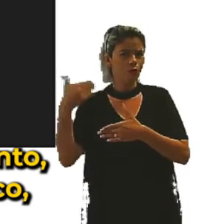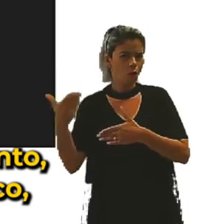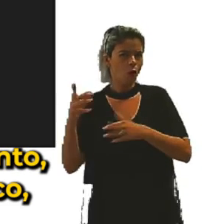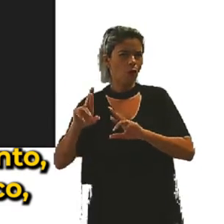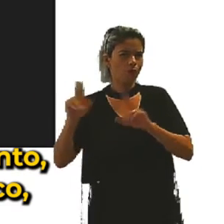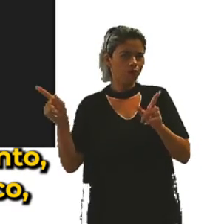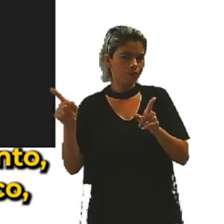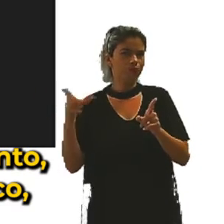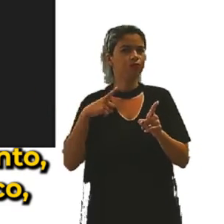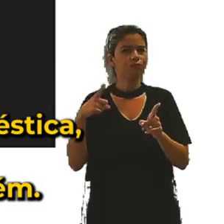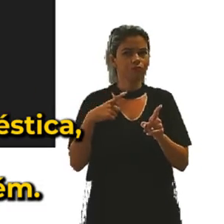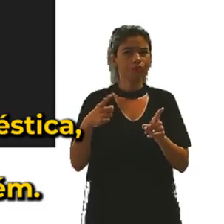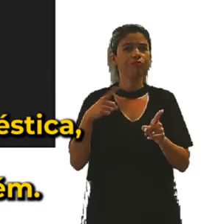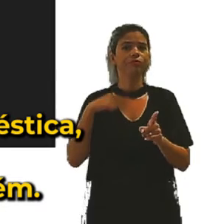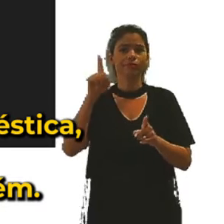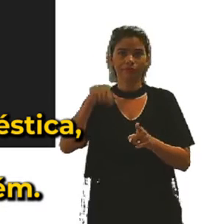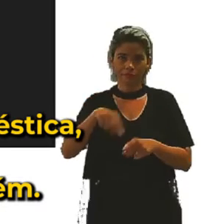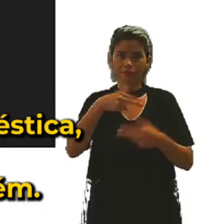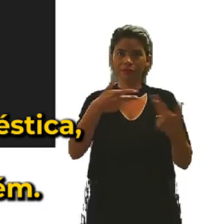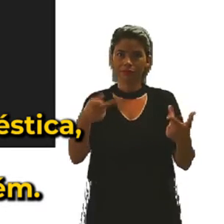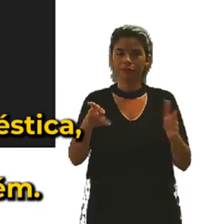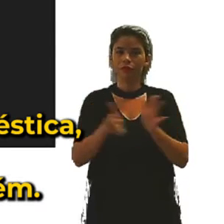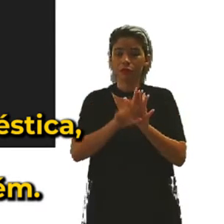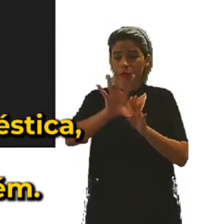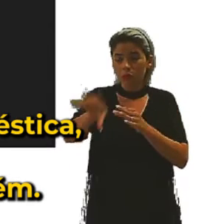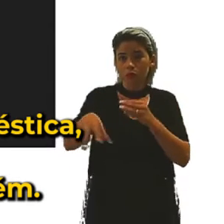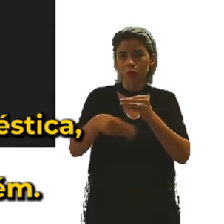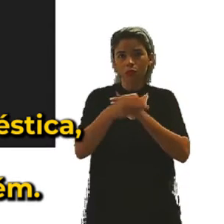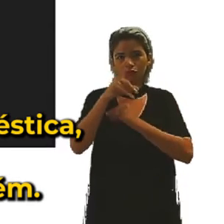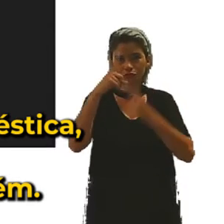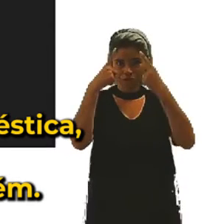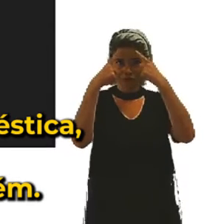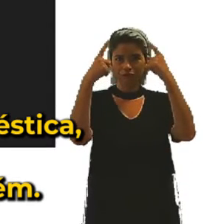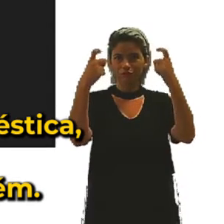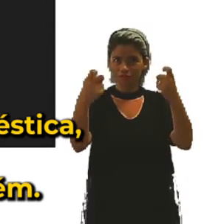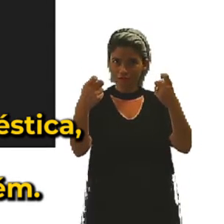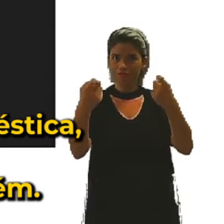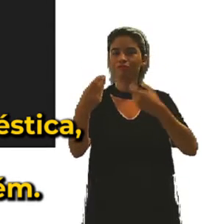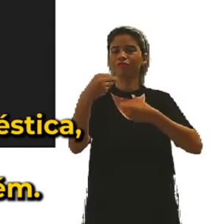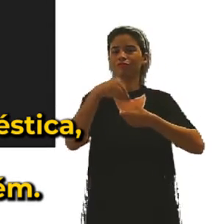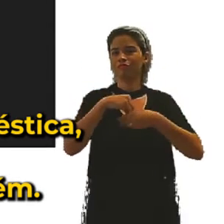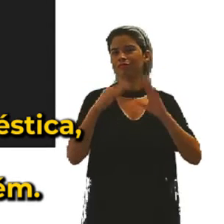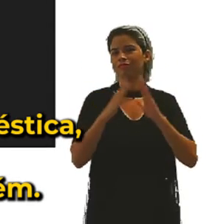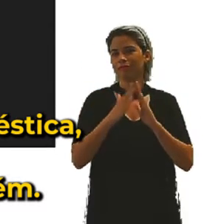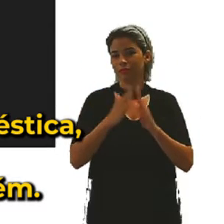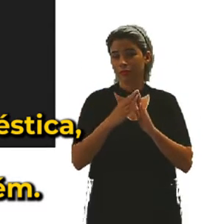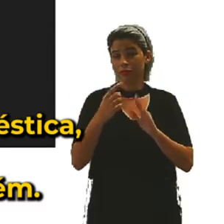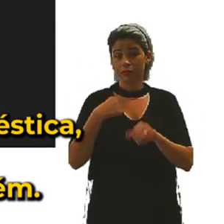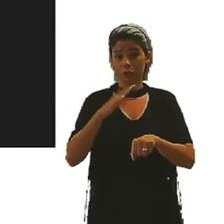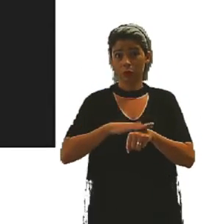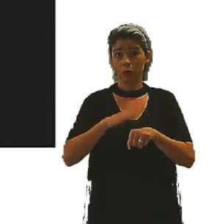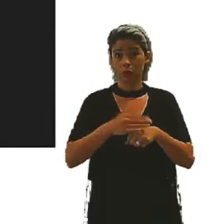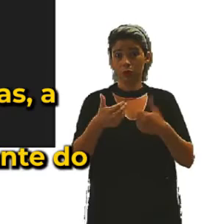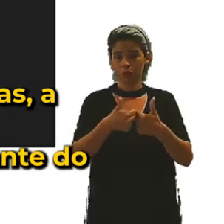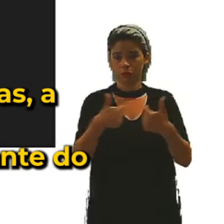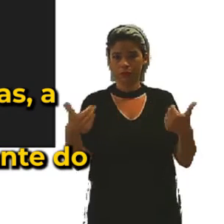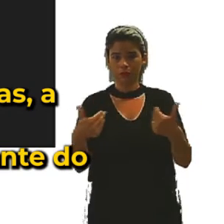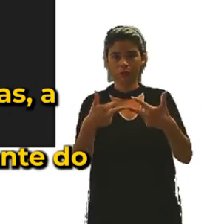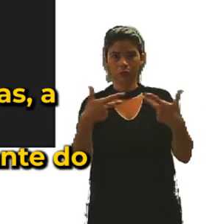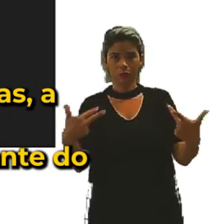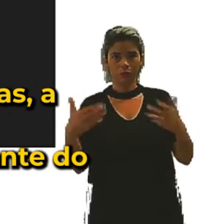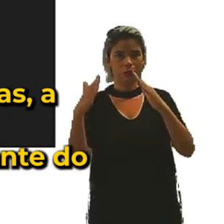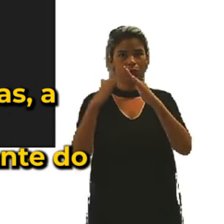doutrina de avaliação de risco, é um fator de incremento à violência doméstico-familiar, momento da separação e divórcio também.